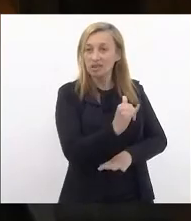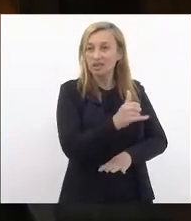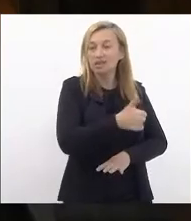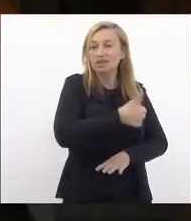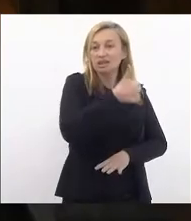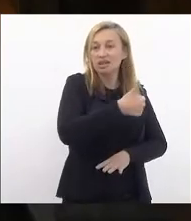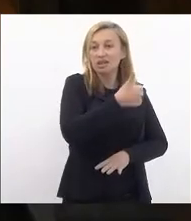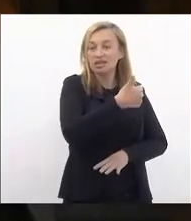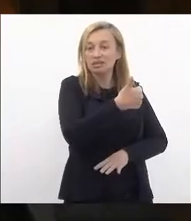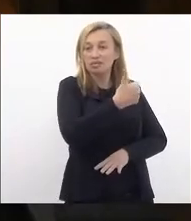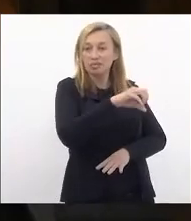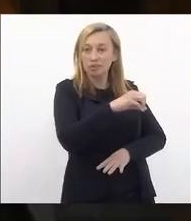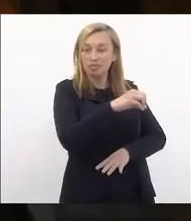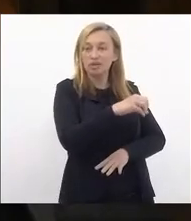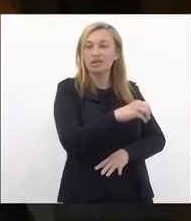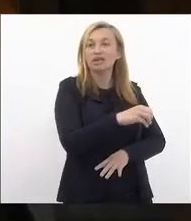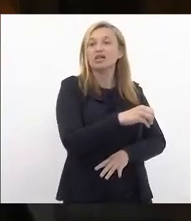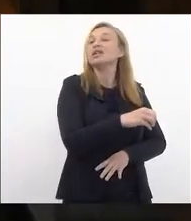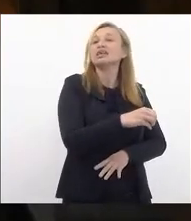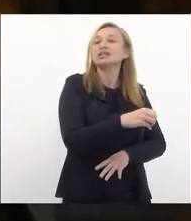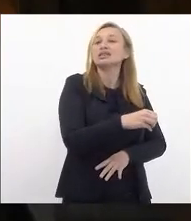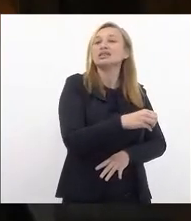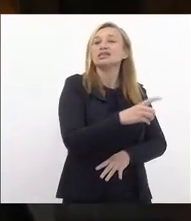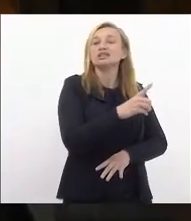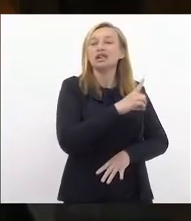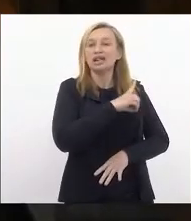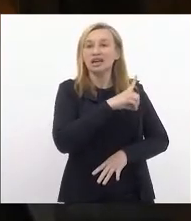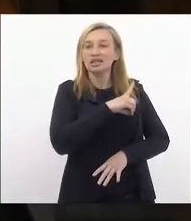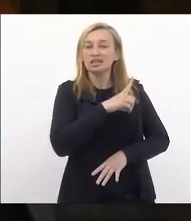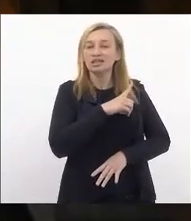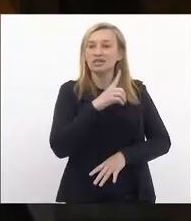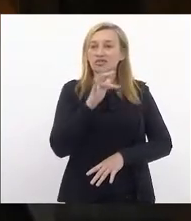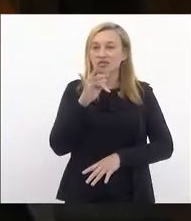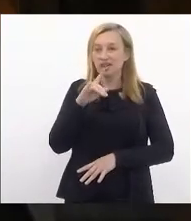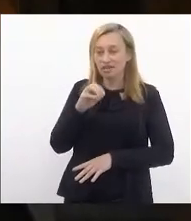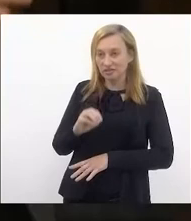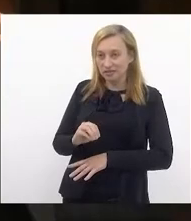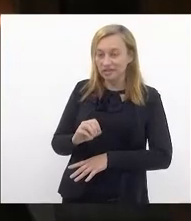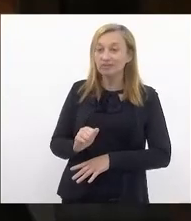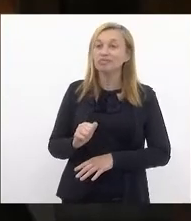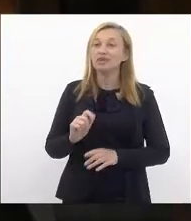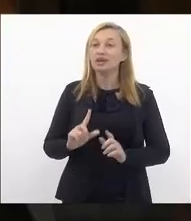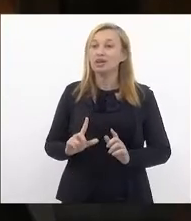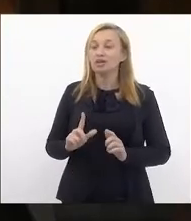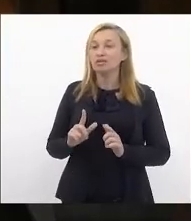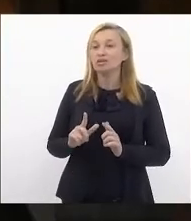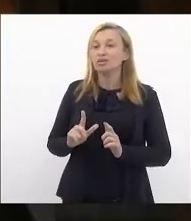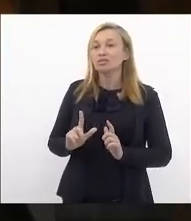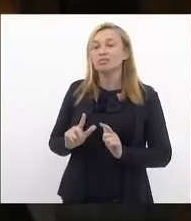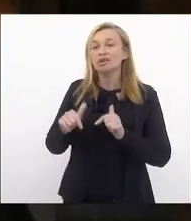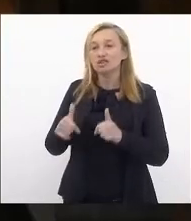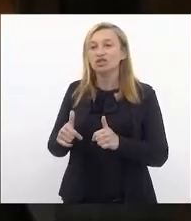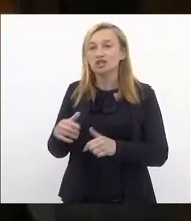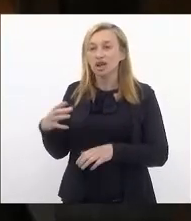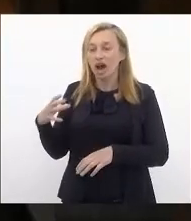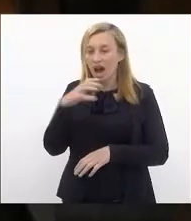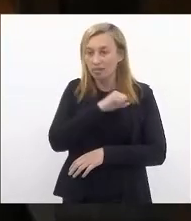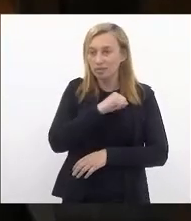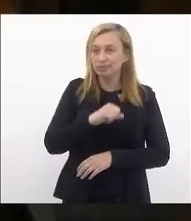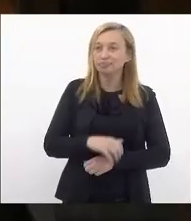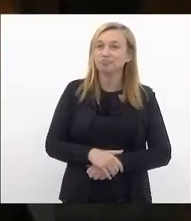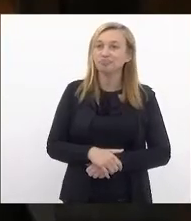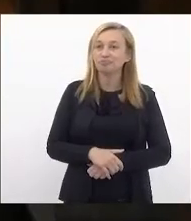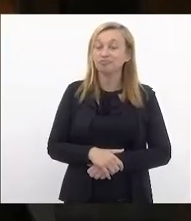delegacia com a delegada Flávia Monteiro fizemos uma operação hoje que foi